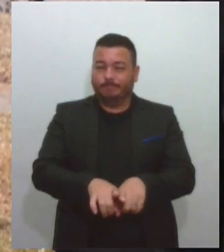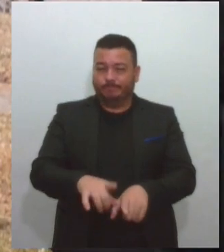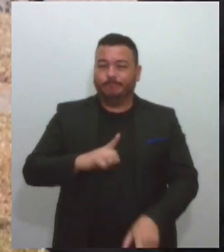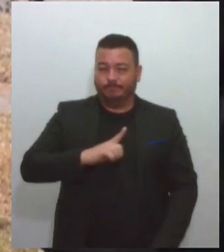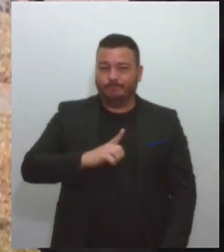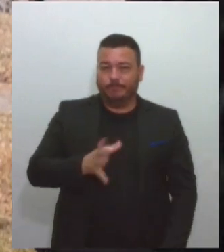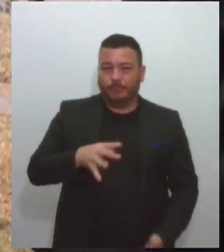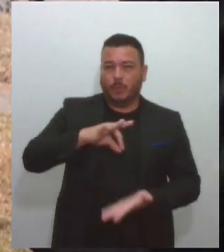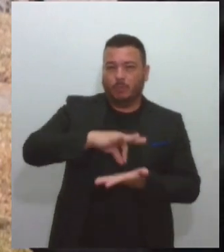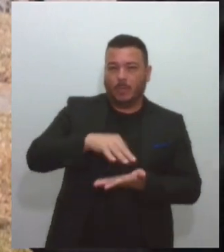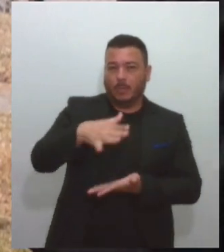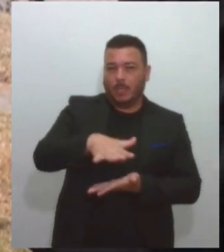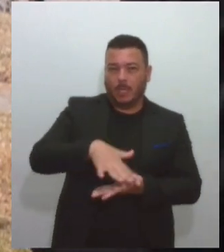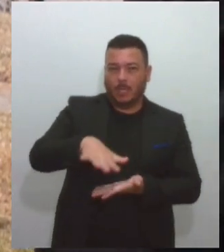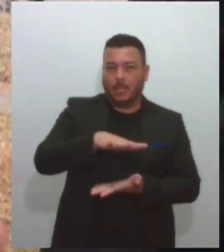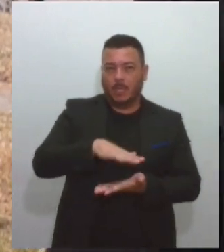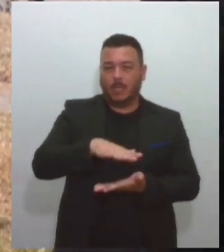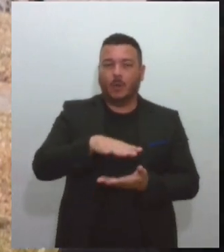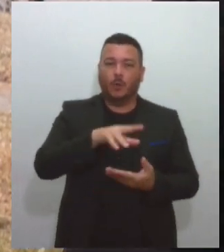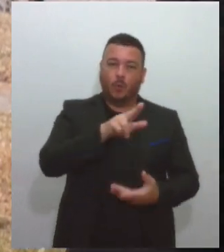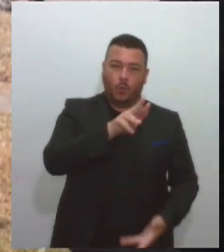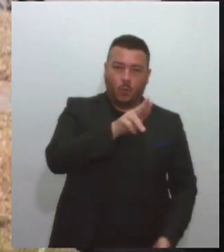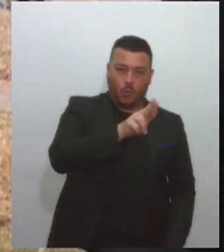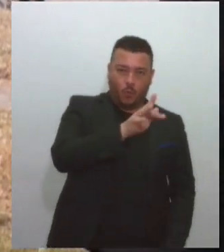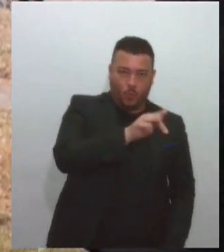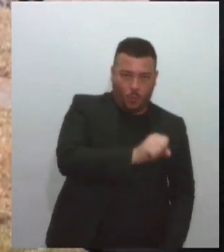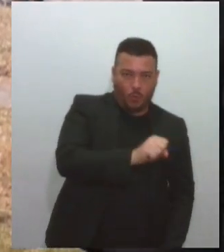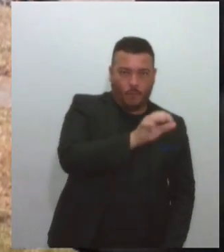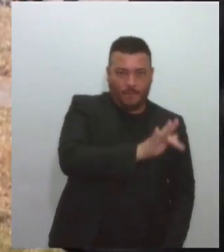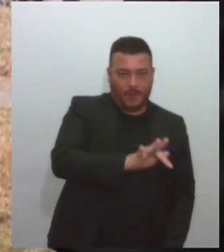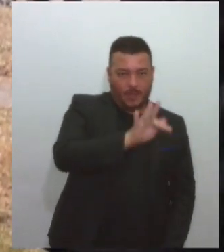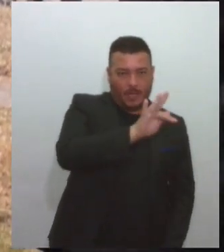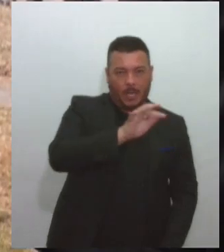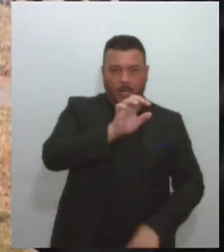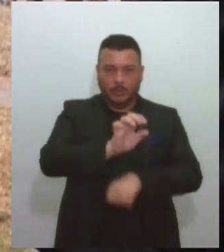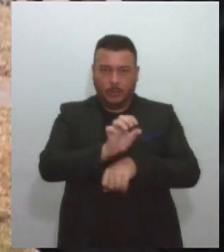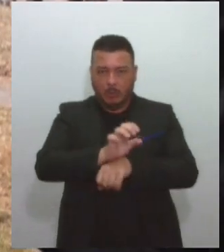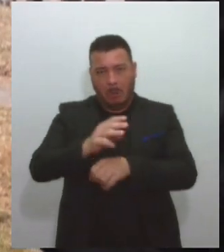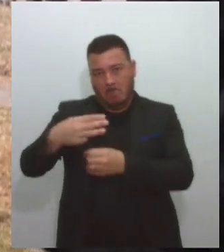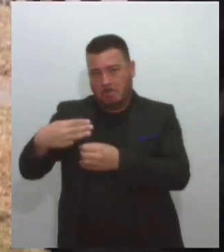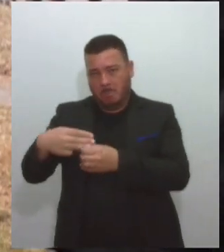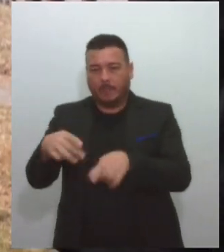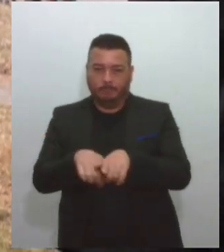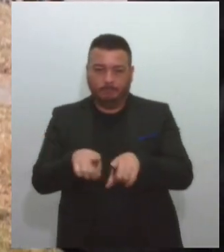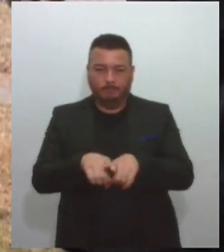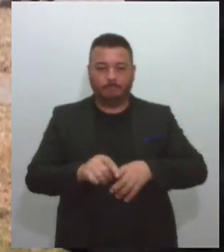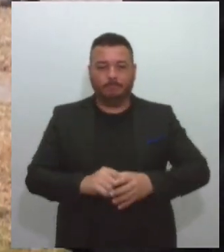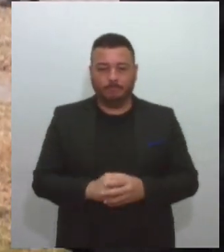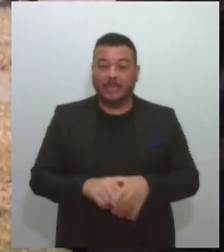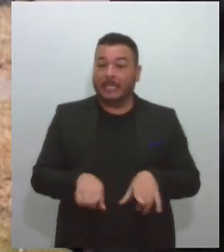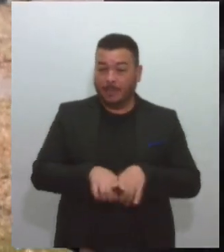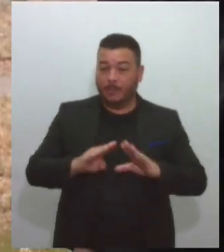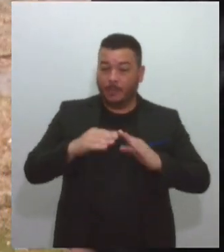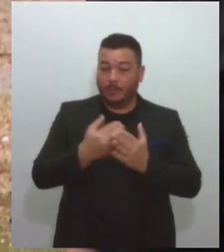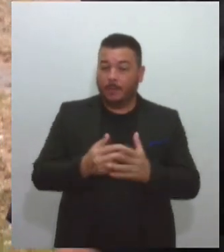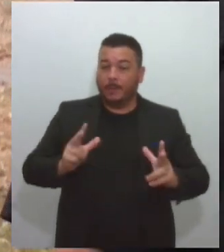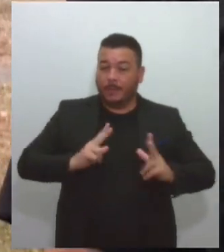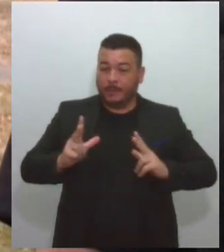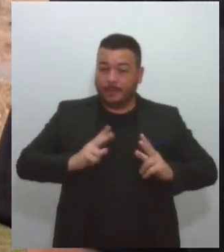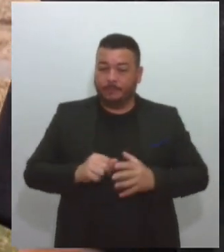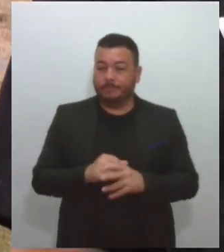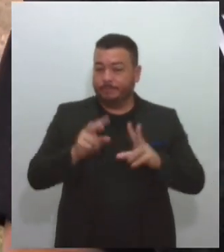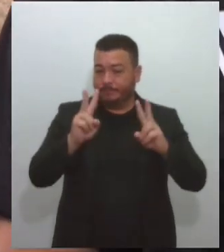educacionais, seja elas unidades federais, municipais, estaduais, inclusive as unidades particulares de ensino. Para tratar sobre esse